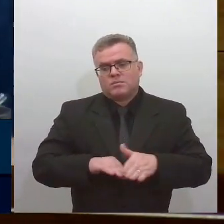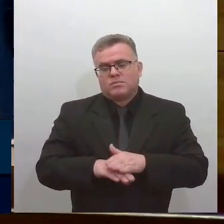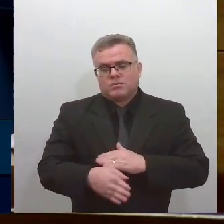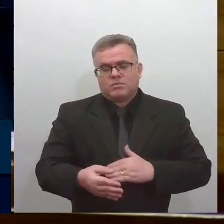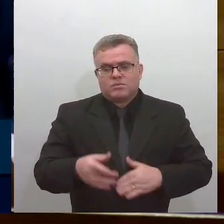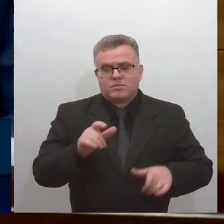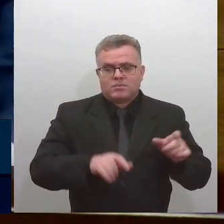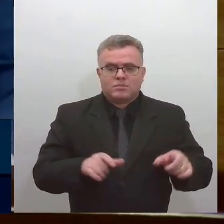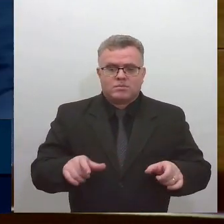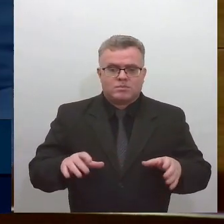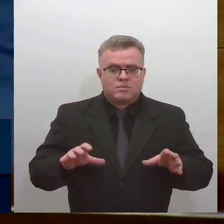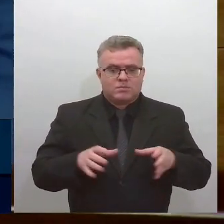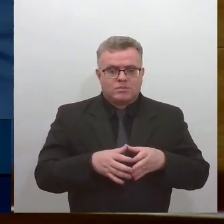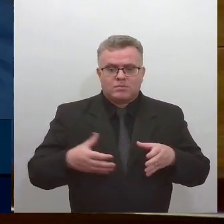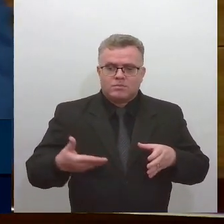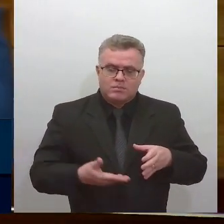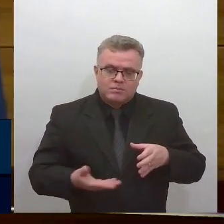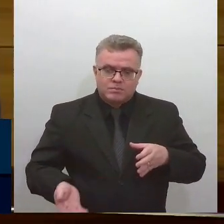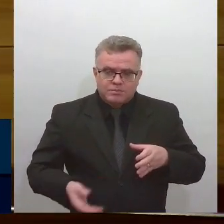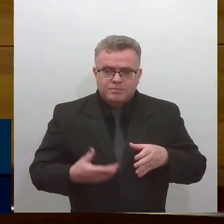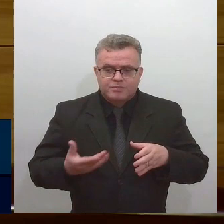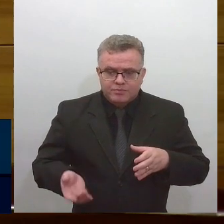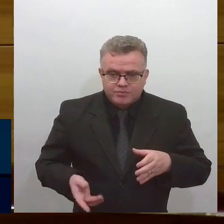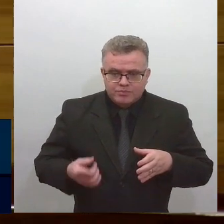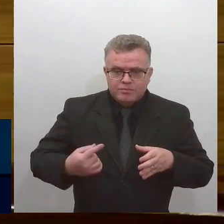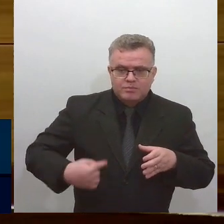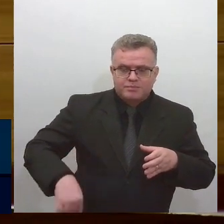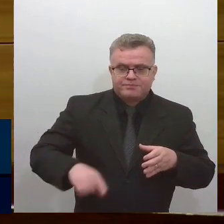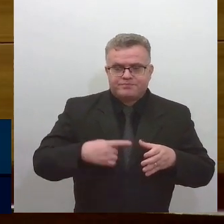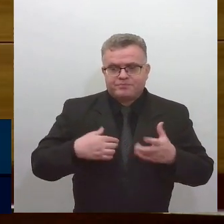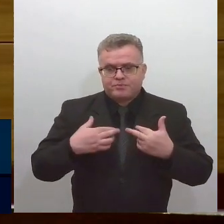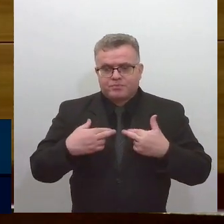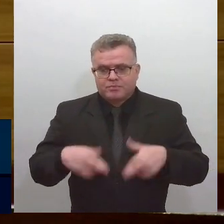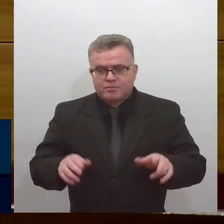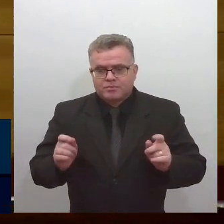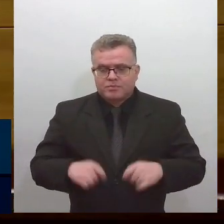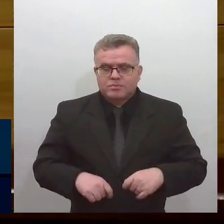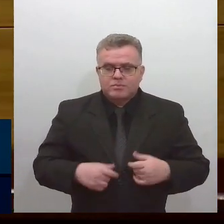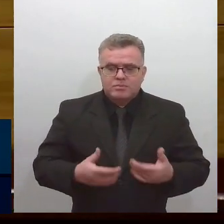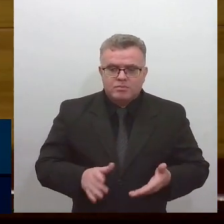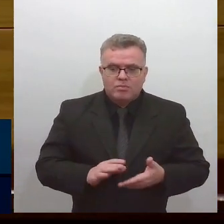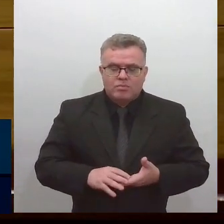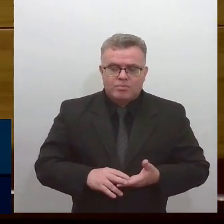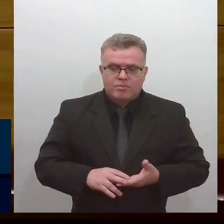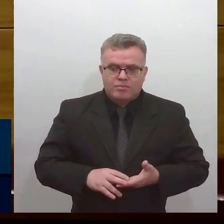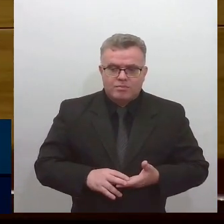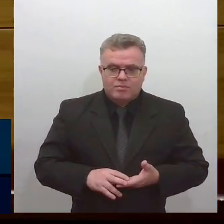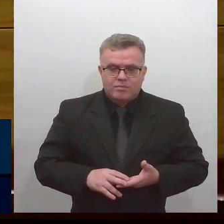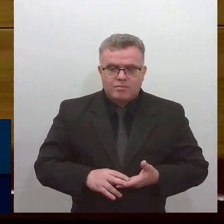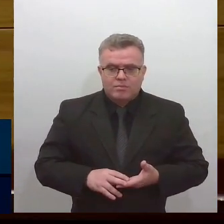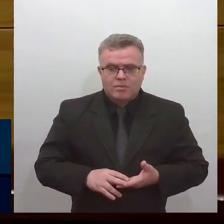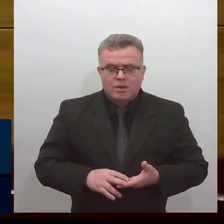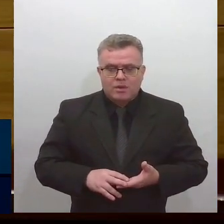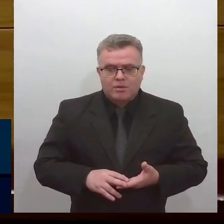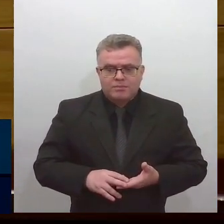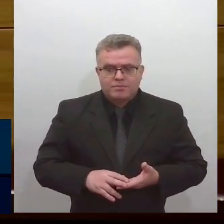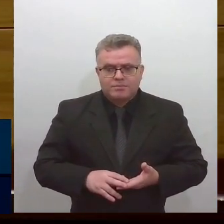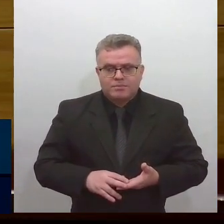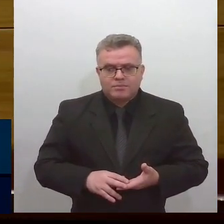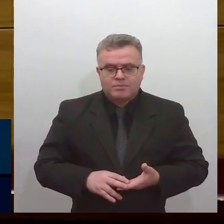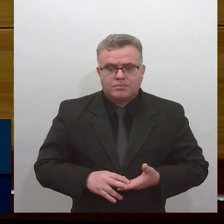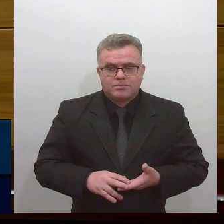é muito mais fácil a gente licitar a gente consegue fazer isso até mesmo dentro do mesmo exercício né dentro do mesmo exercício